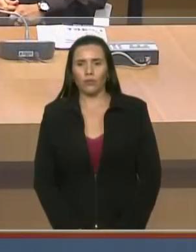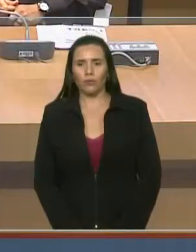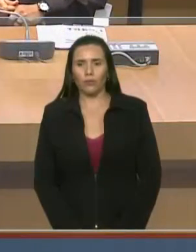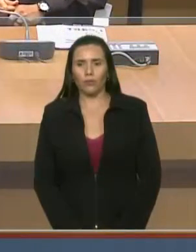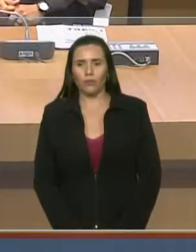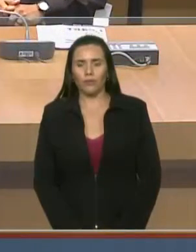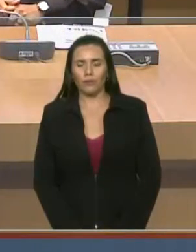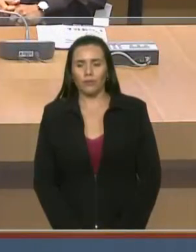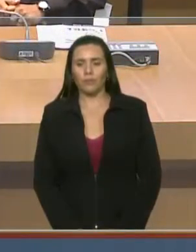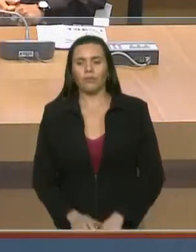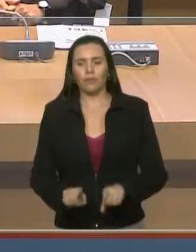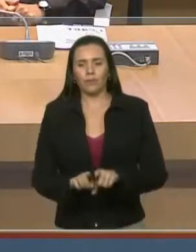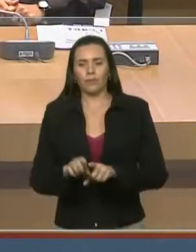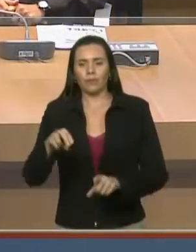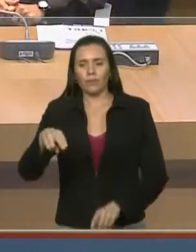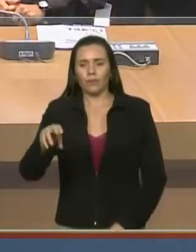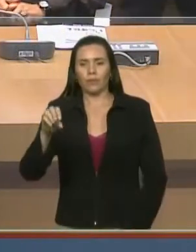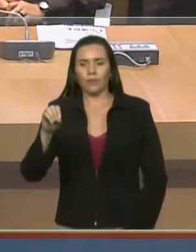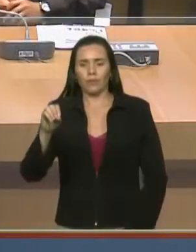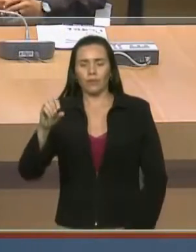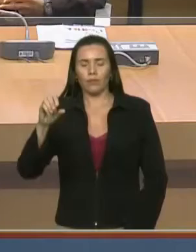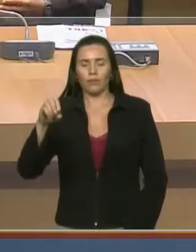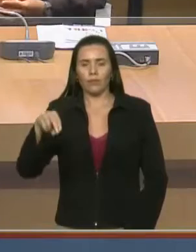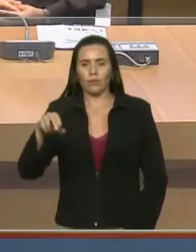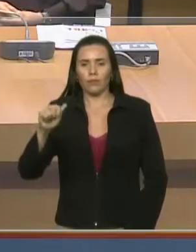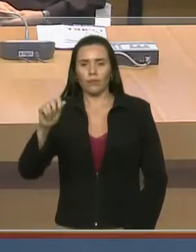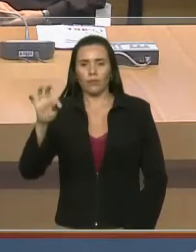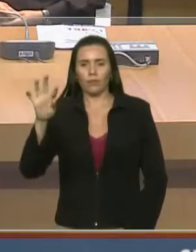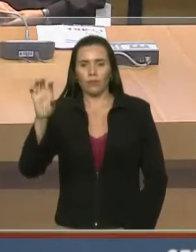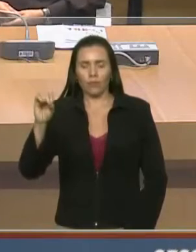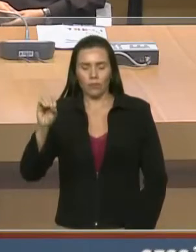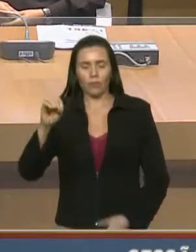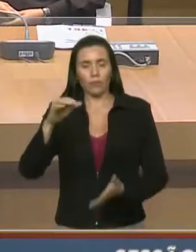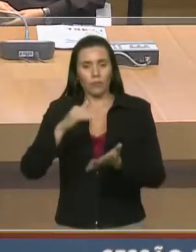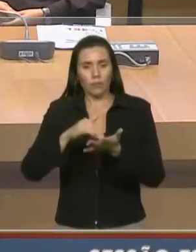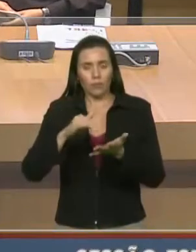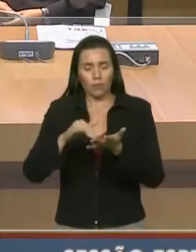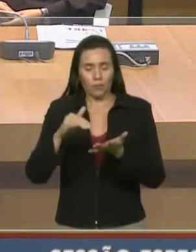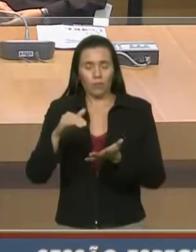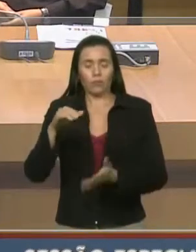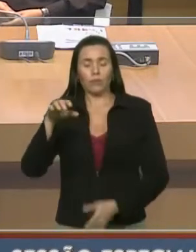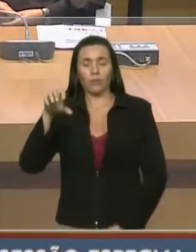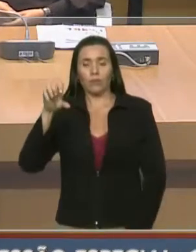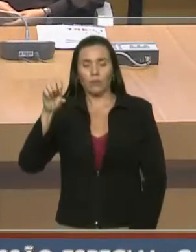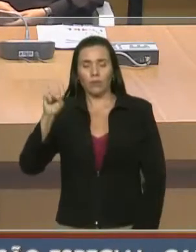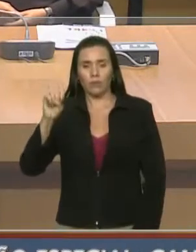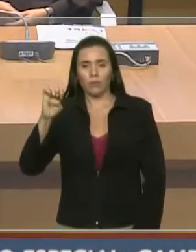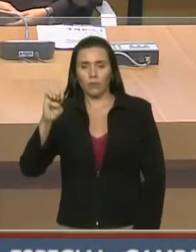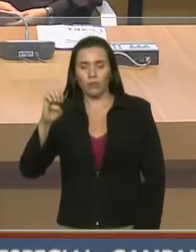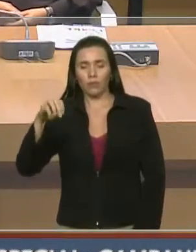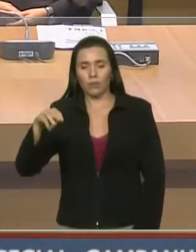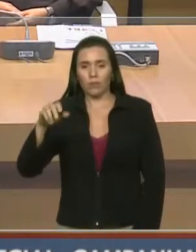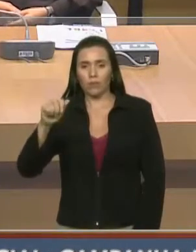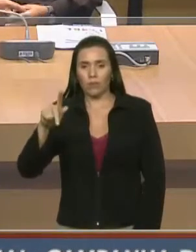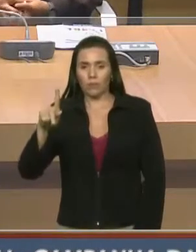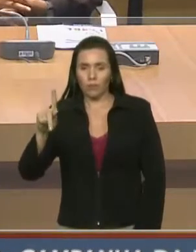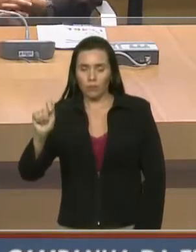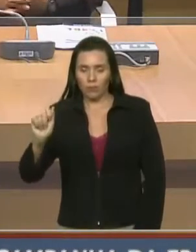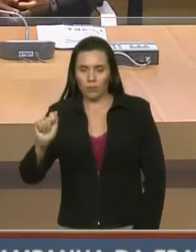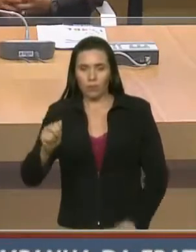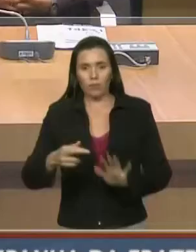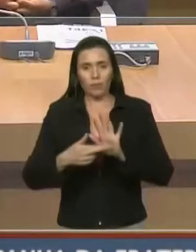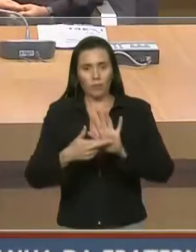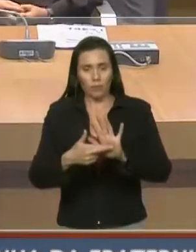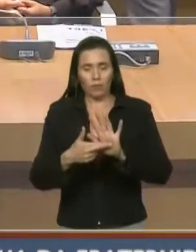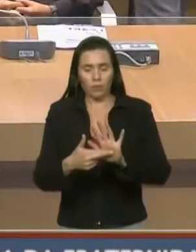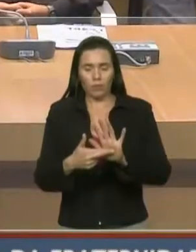Senhor Nonato Chocolate, secretário municipal da SEMAPA, neste ato representando o prefeito